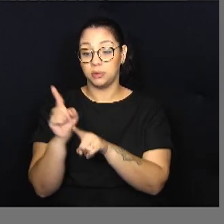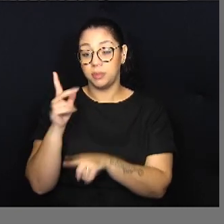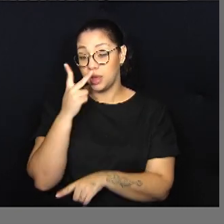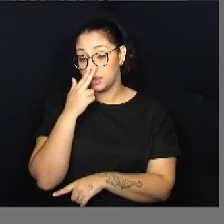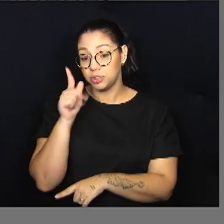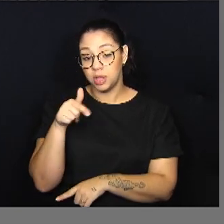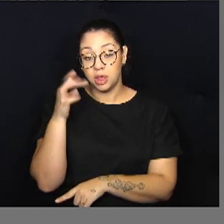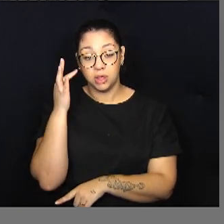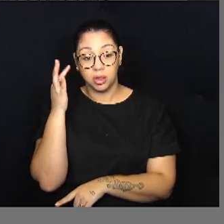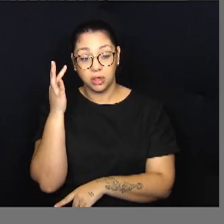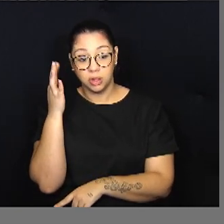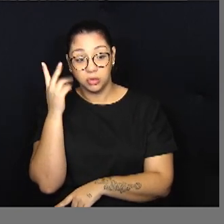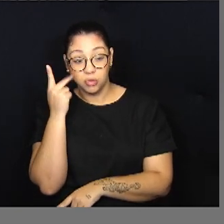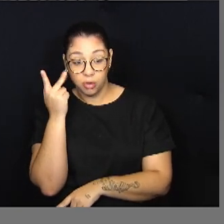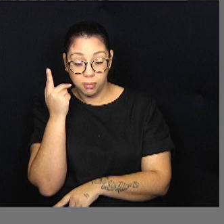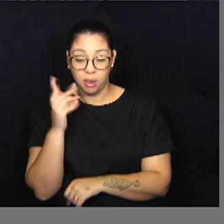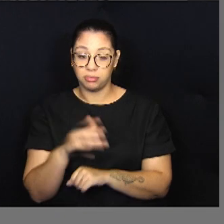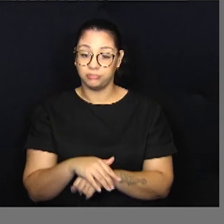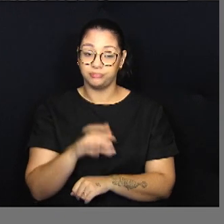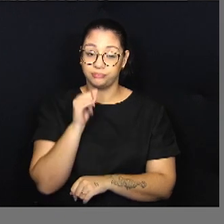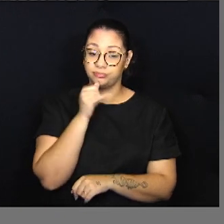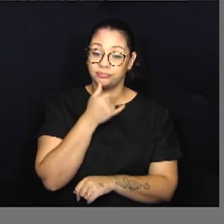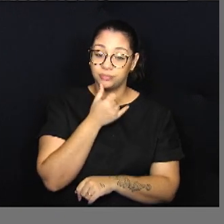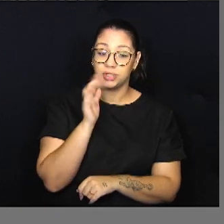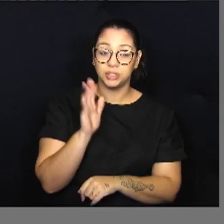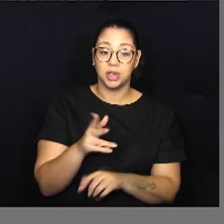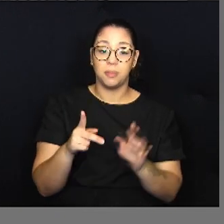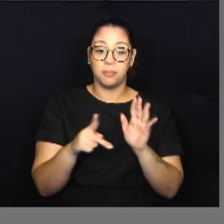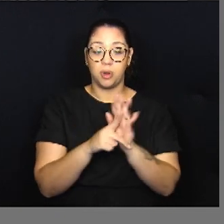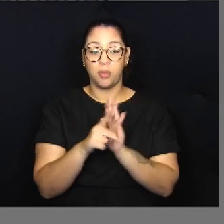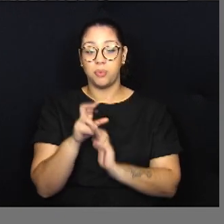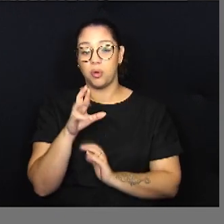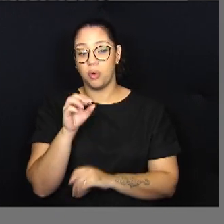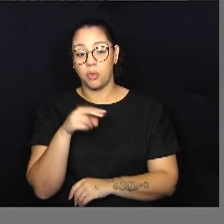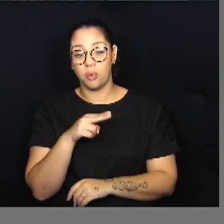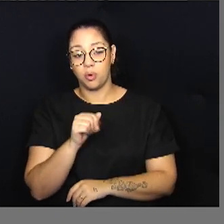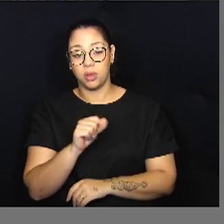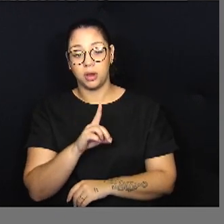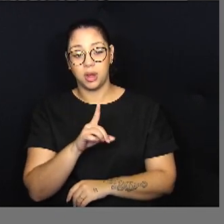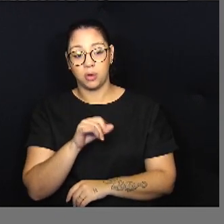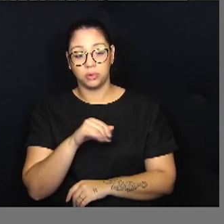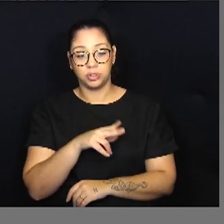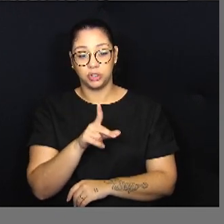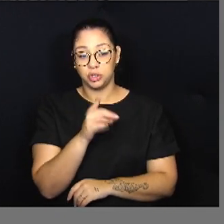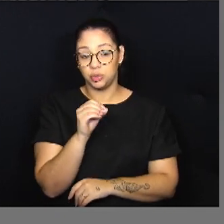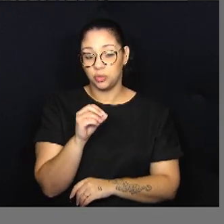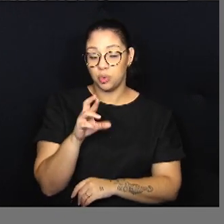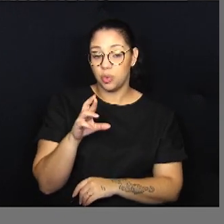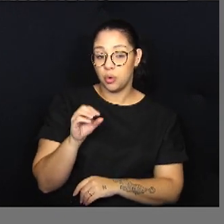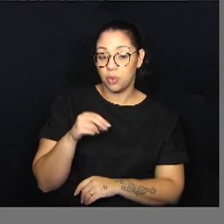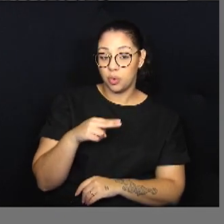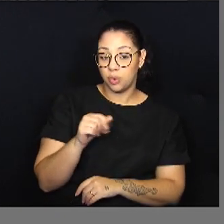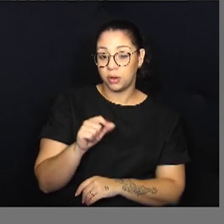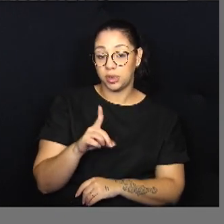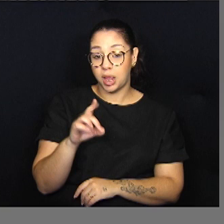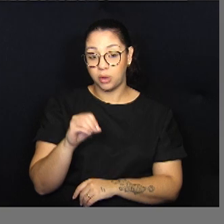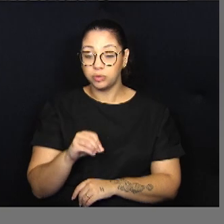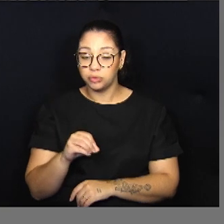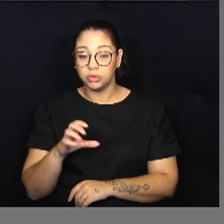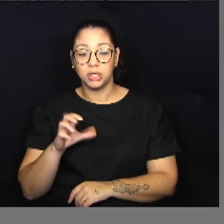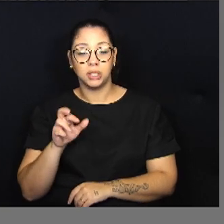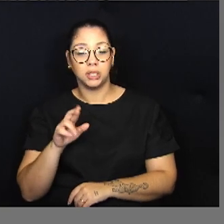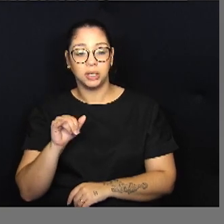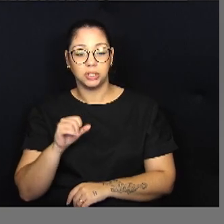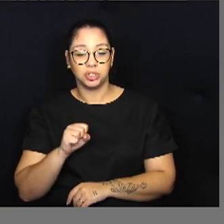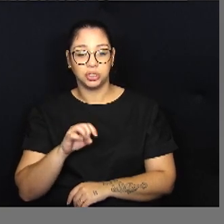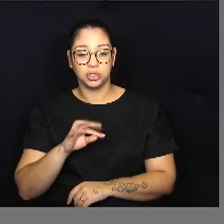O campeonato, que já foi de Ronaldinho, Ronaldo, Cristiano e Messi, hoje é dos racistas. Uma nação linda